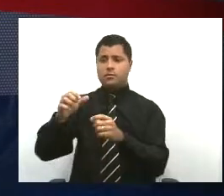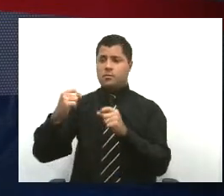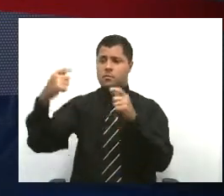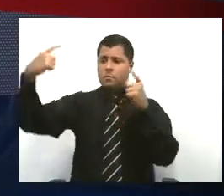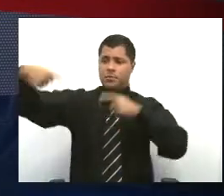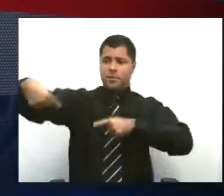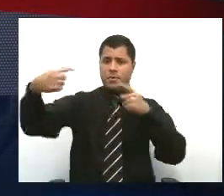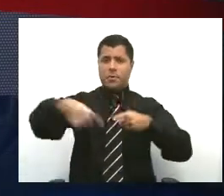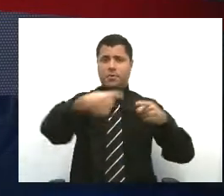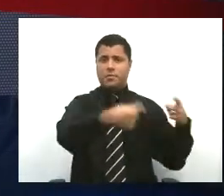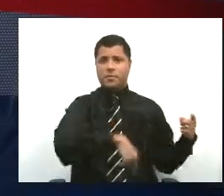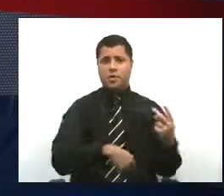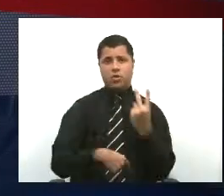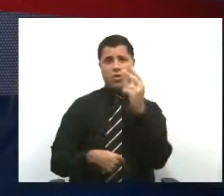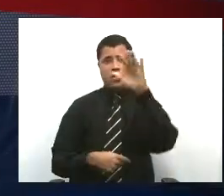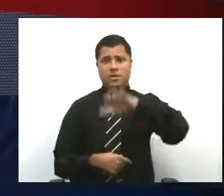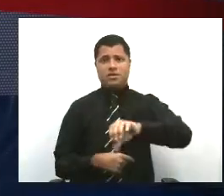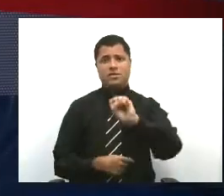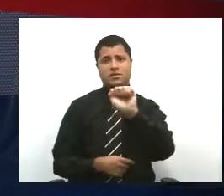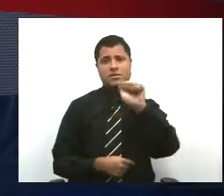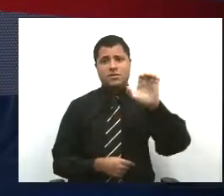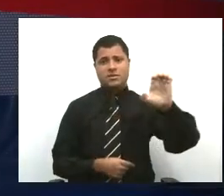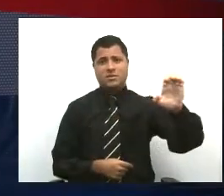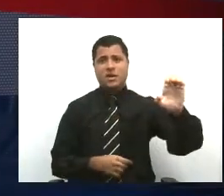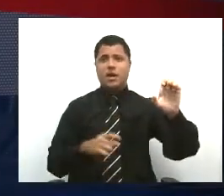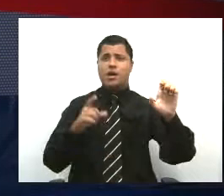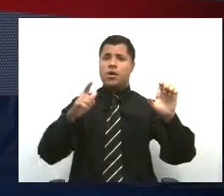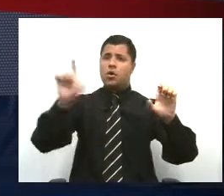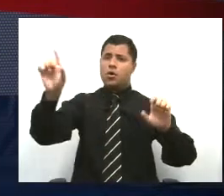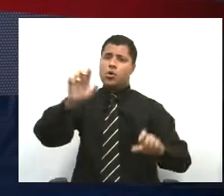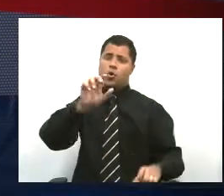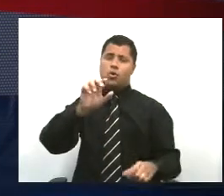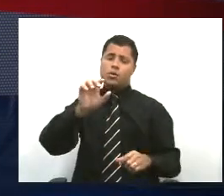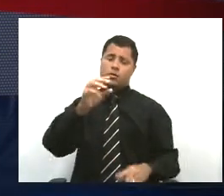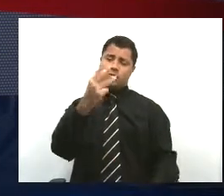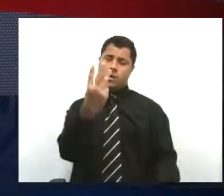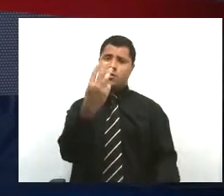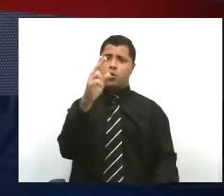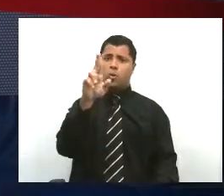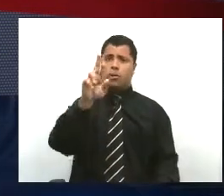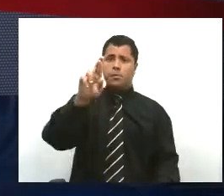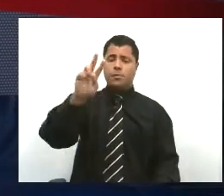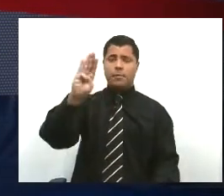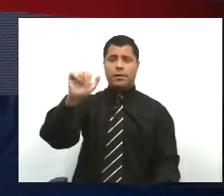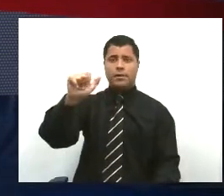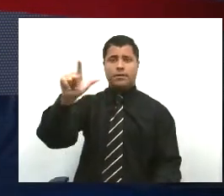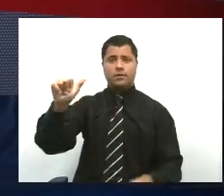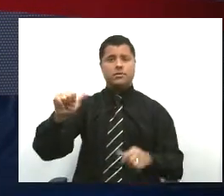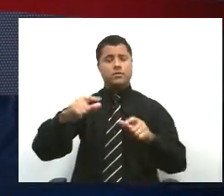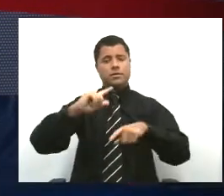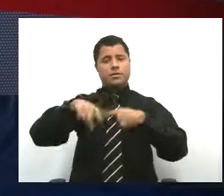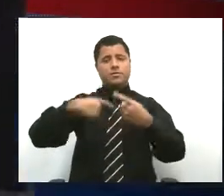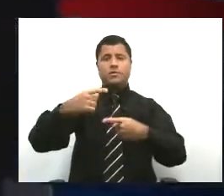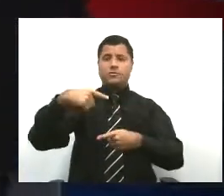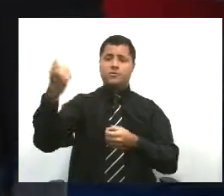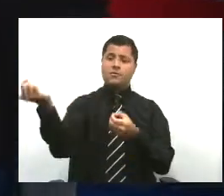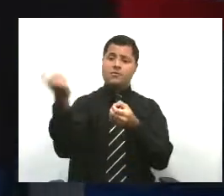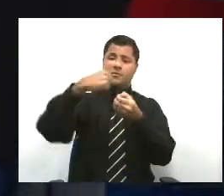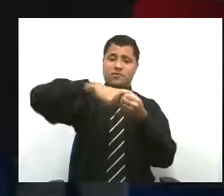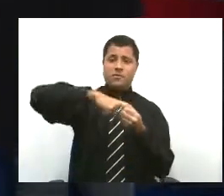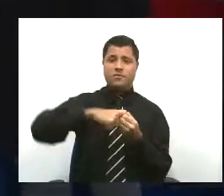3, Secretaria de Desenvolvimento Urbano e às 4, Secretaria de Cultura. Por enquanto é só, daqui a pouco a gente volta então com mais flashes ao vivo,